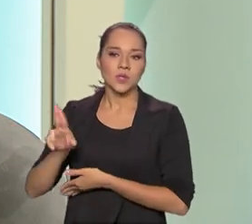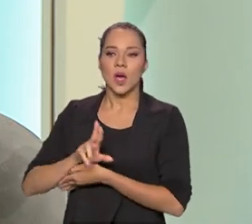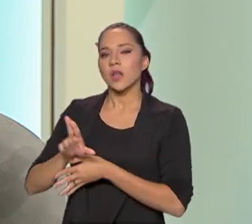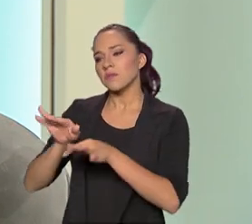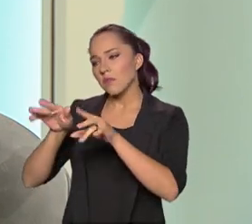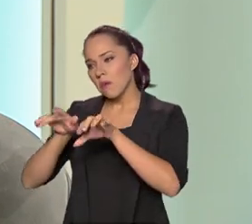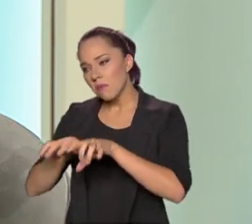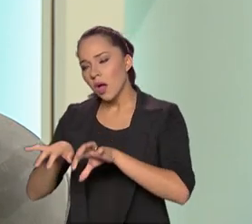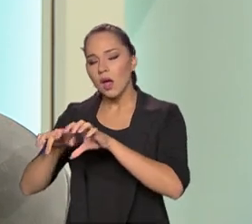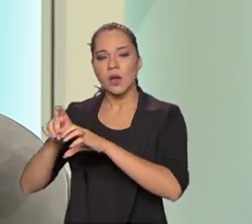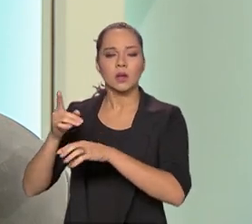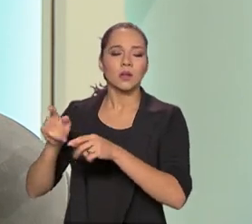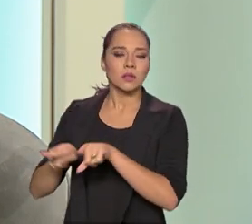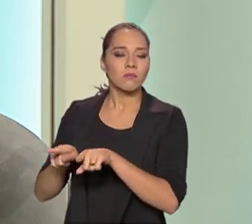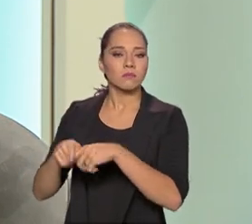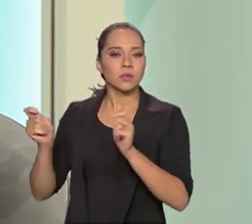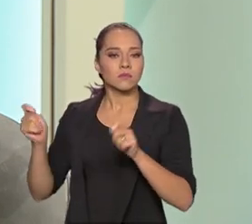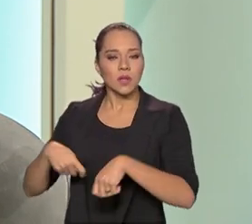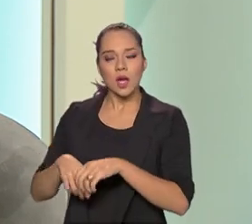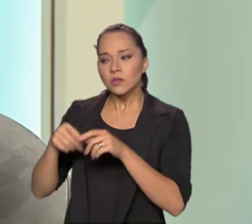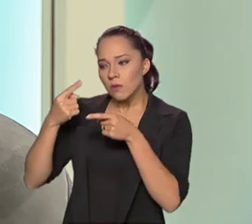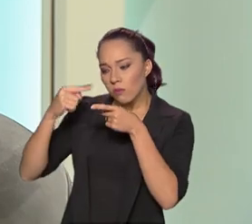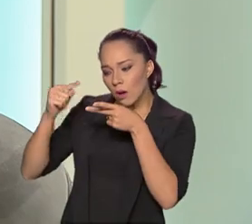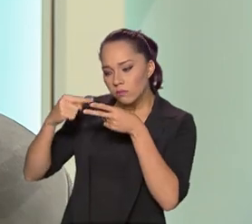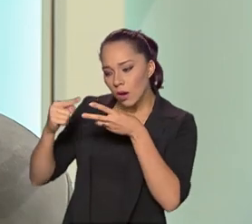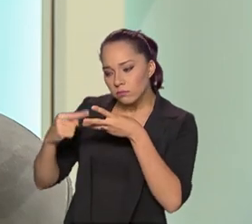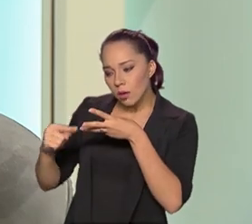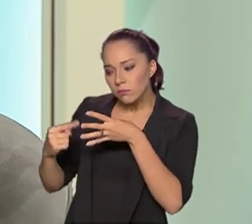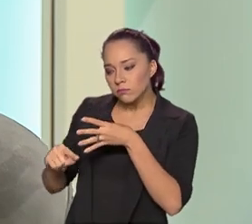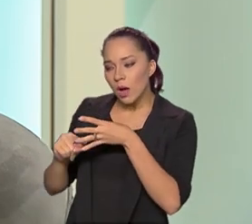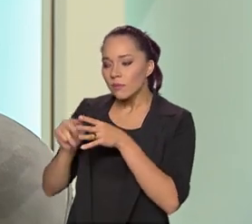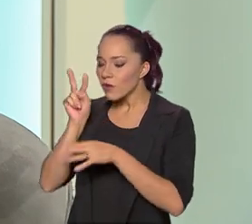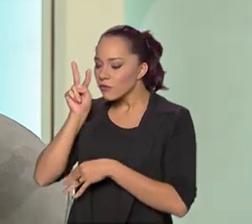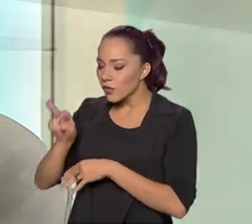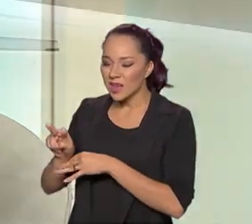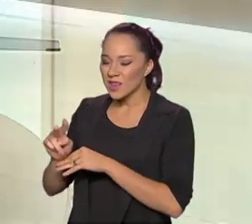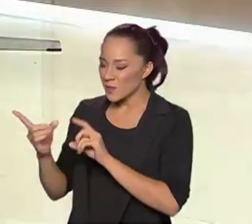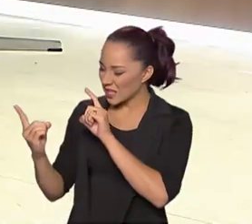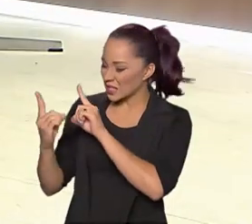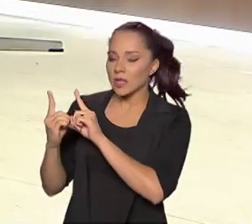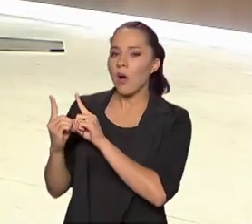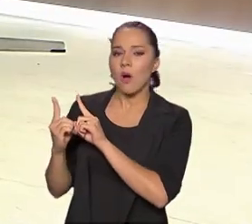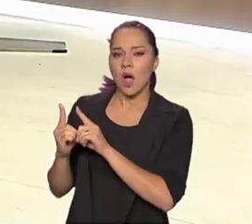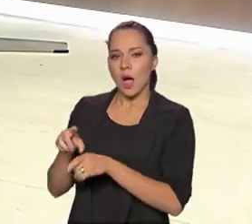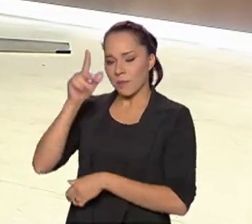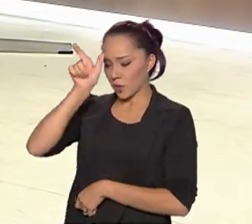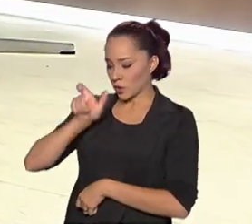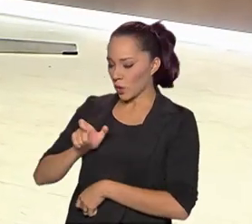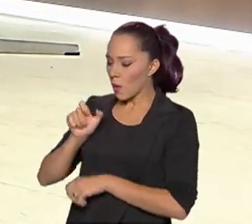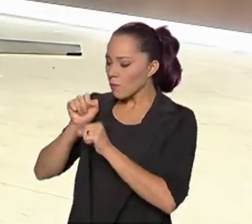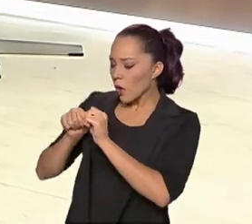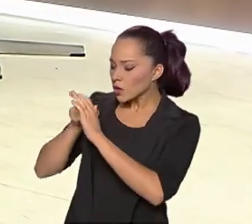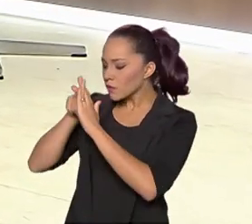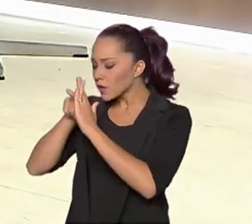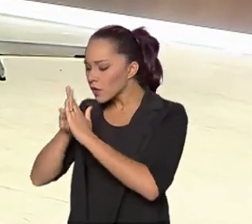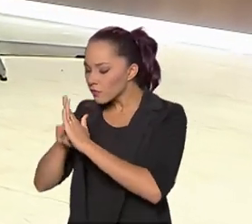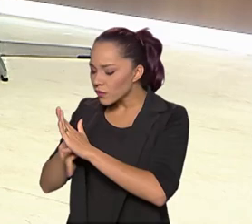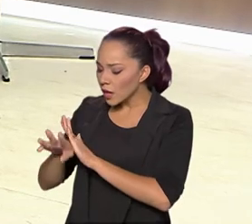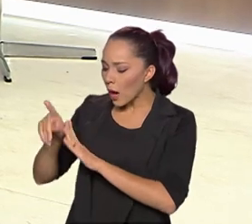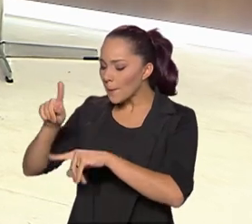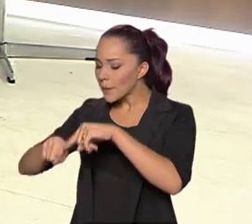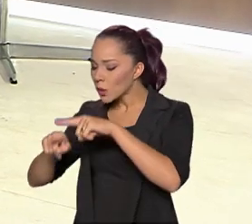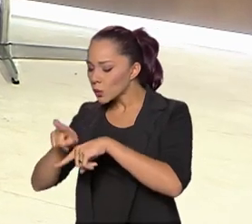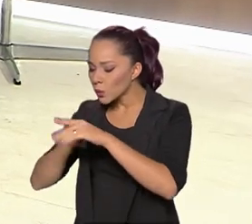digital, a possibilidade de conferência física remota, em que um auditor pode proceder à conferência